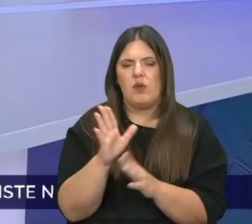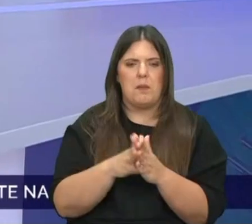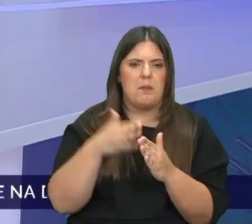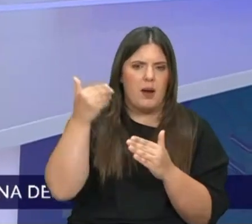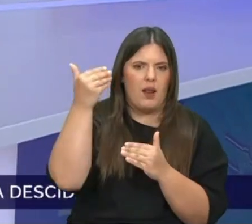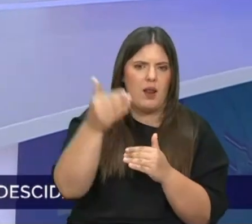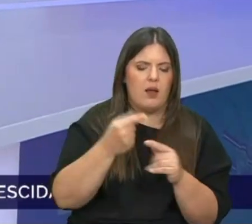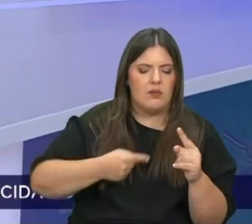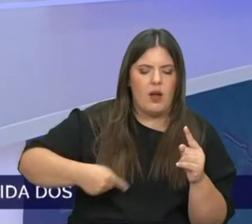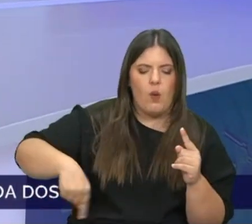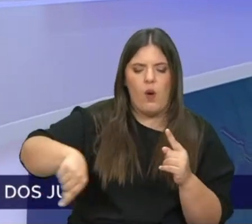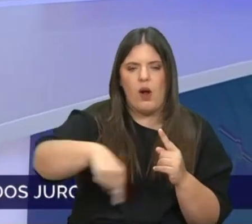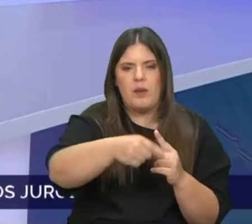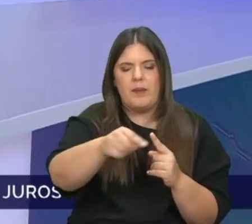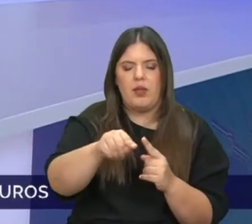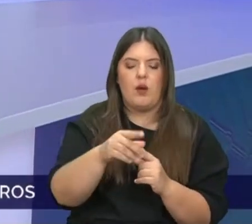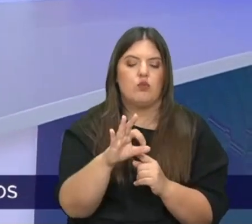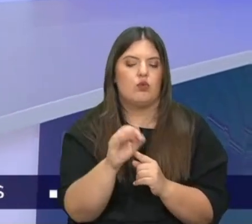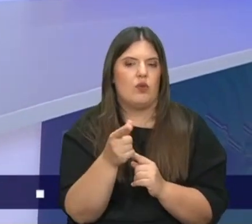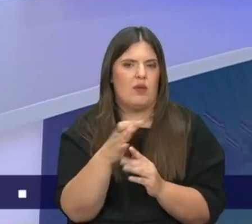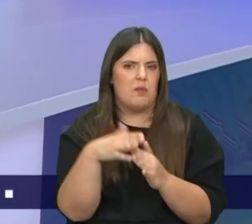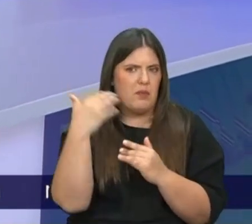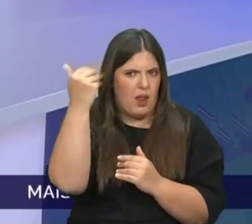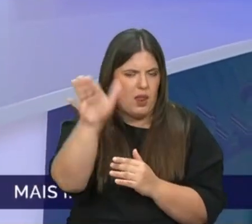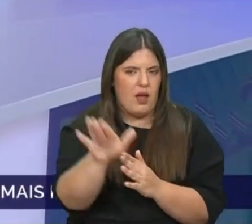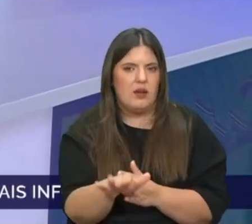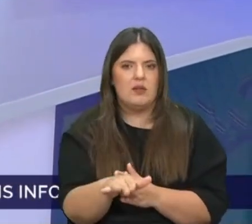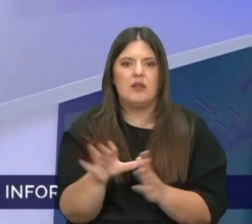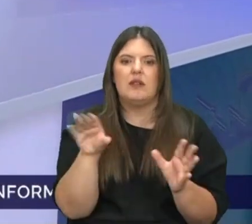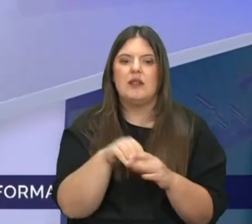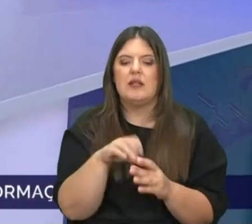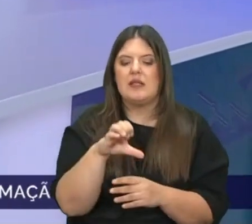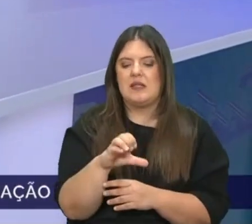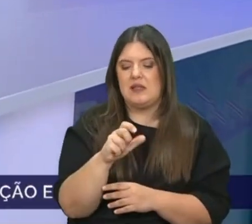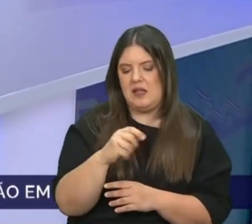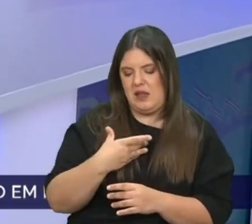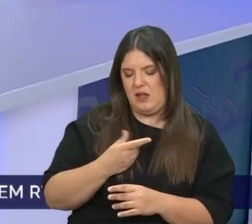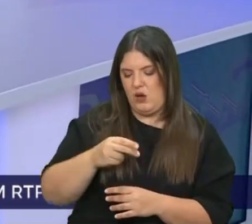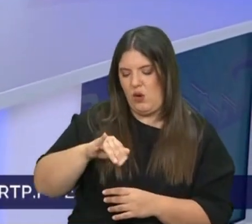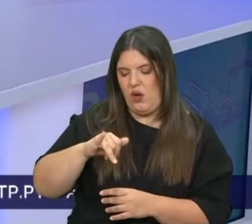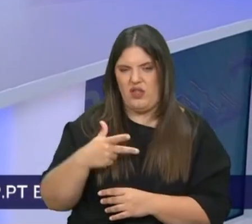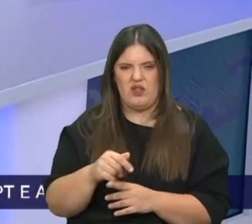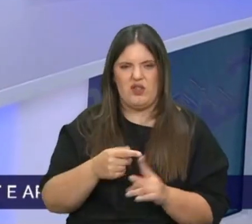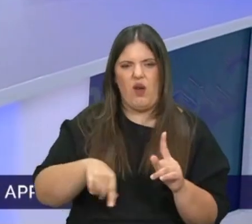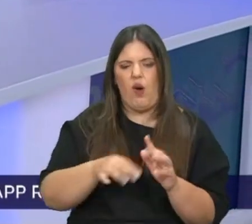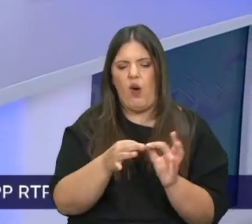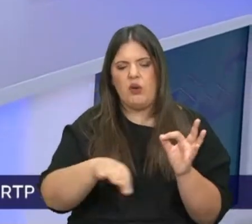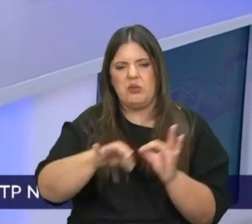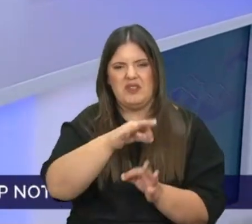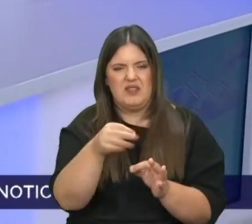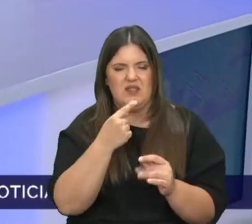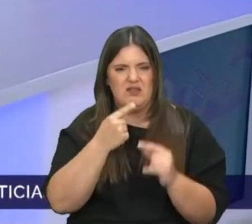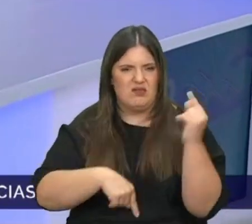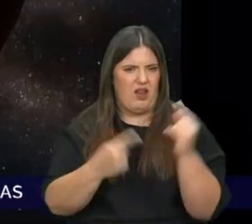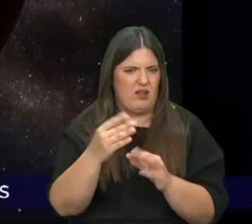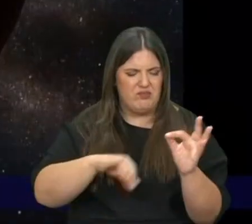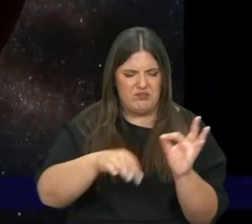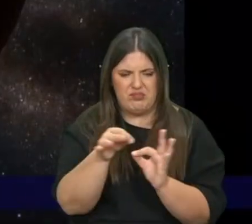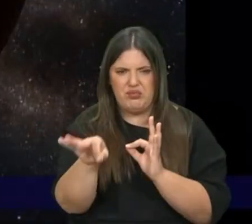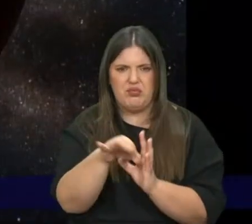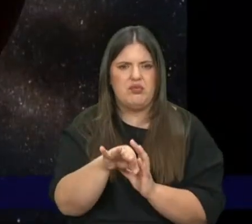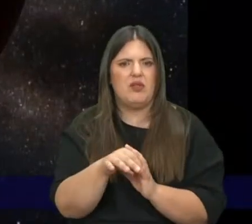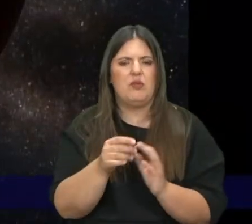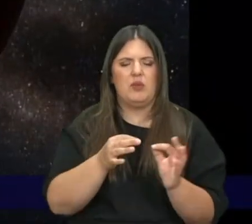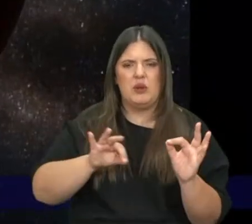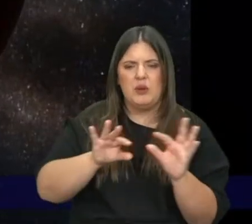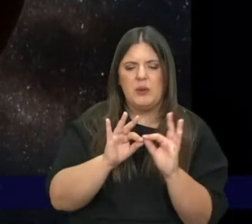da órbita de Plutão. Pertence à família dos sedenoides. Os sedenoides têm órbitas muito esquisitas, muito esquisitas, muito